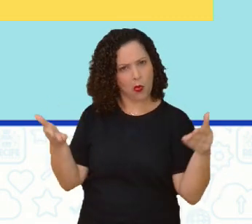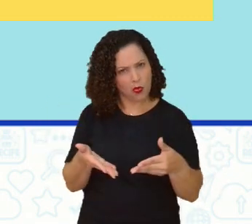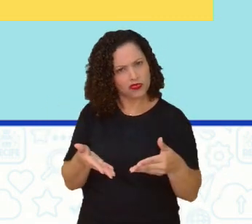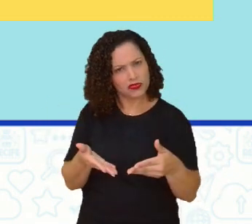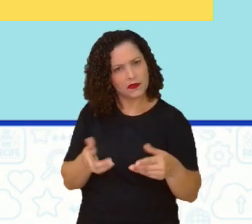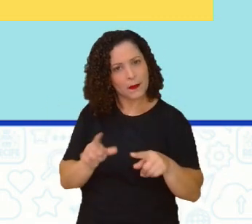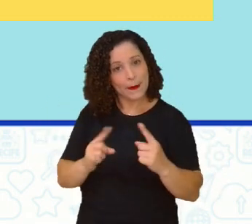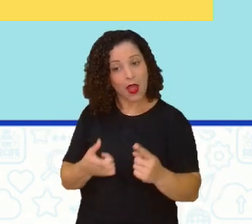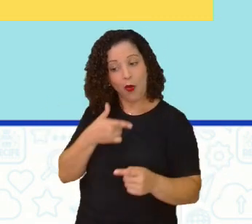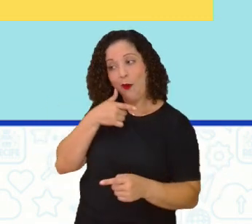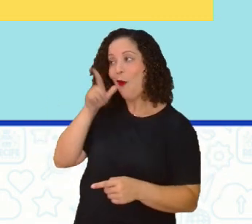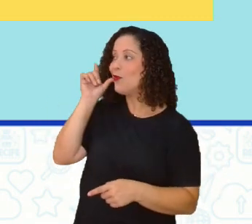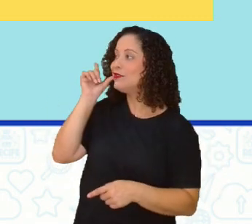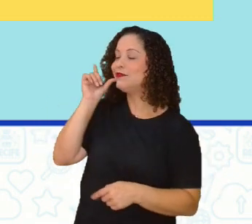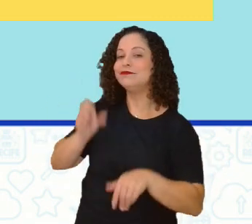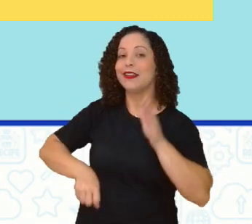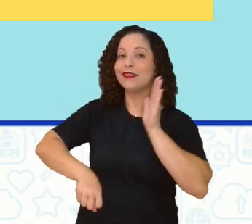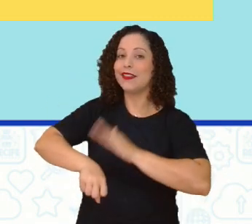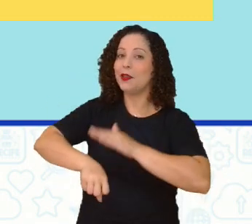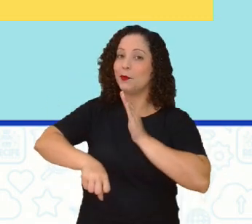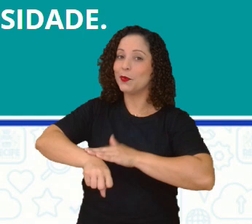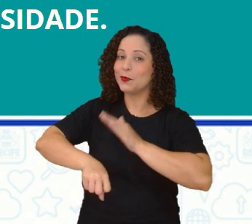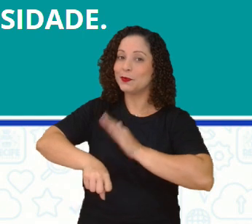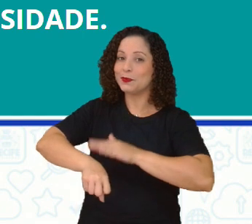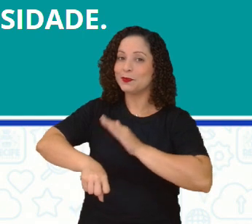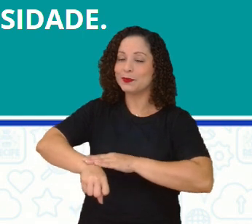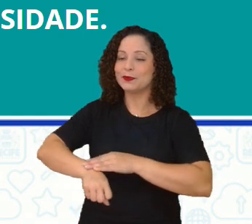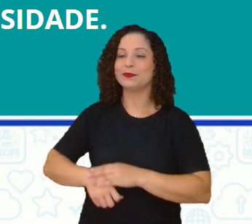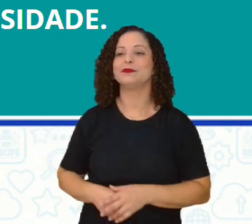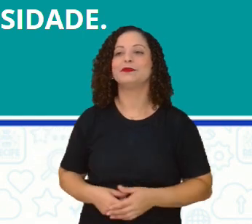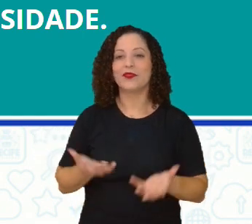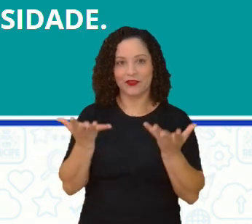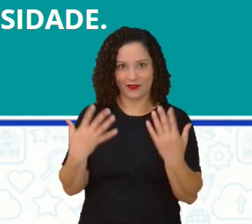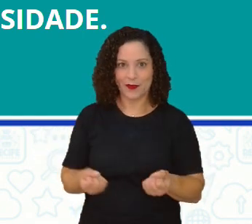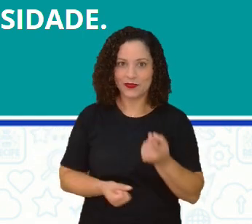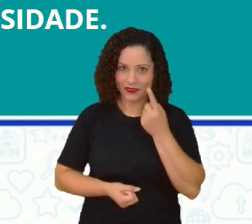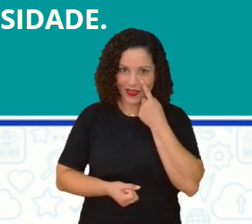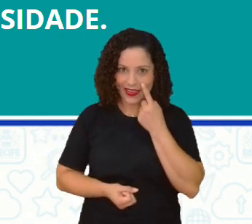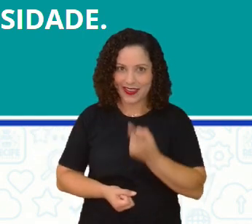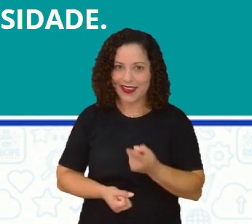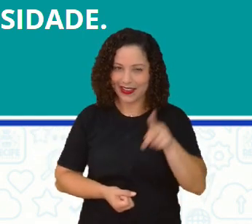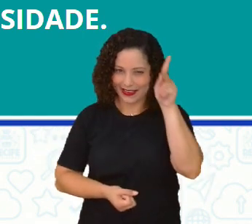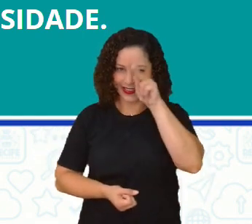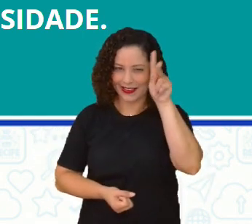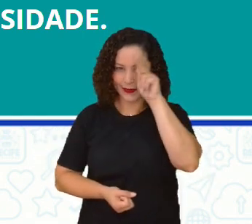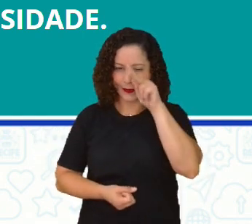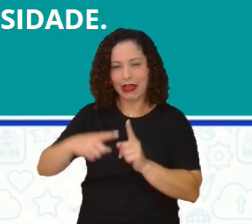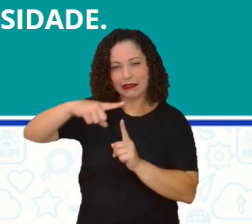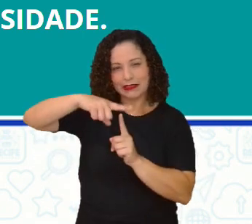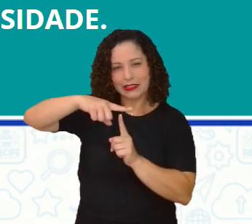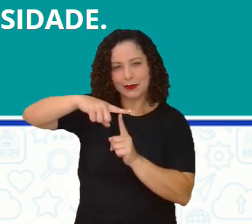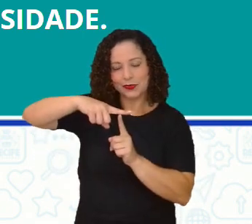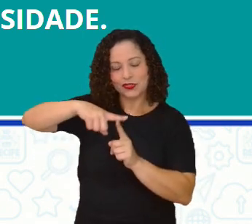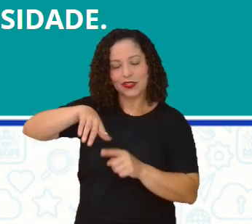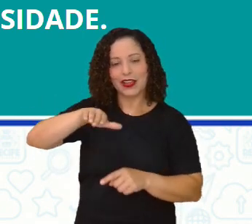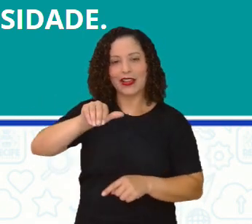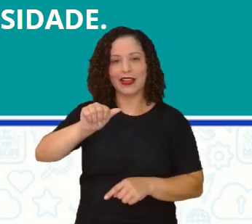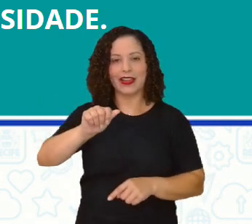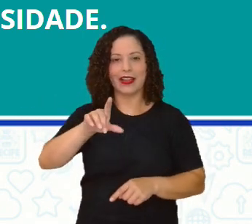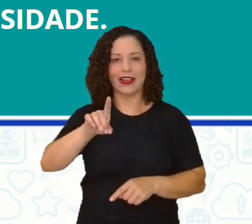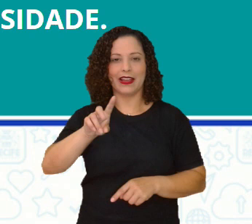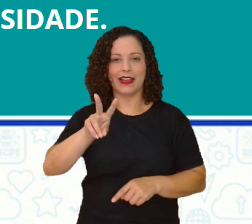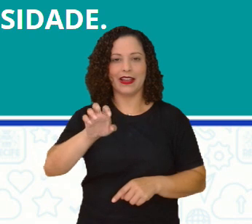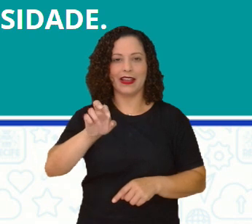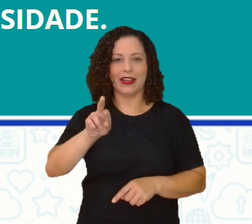não é? Então, de tempo, não é? Então, vamos lá? Então, lembram dos advérbios que